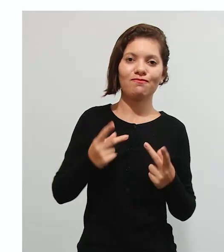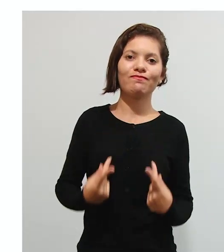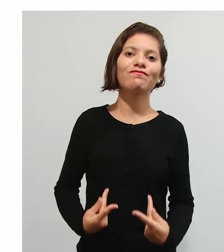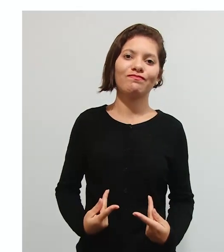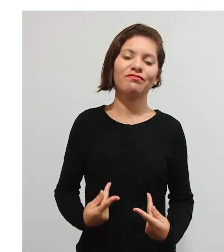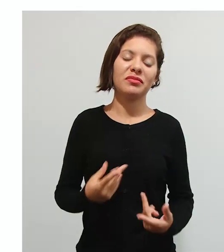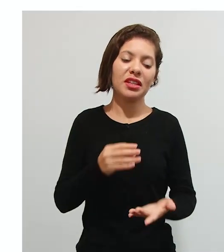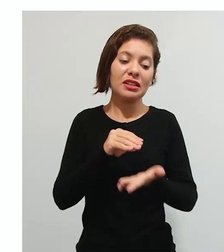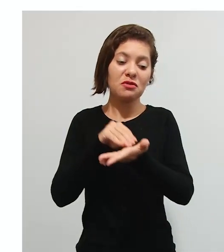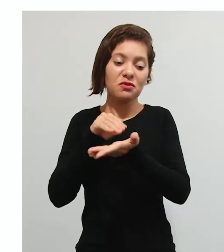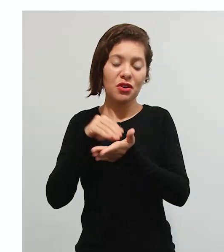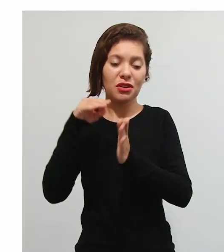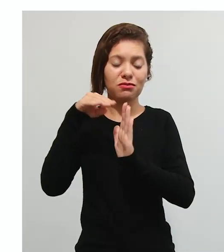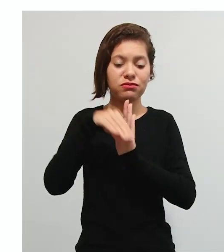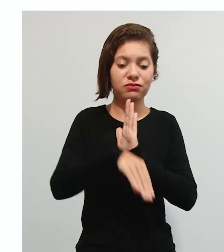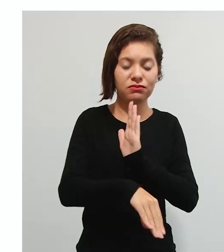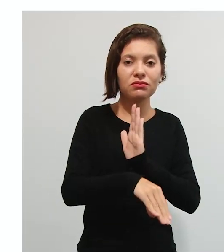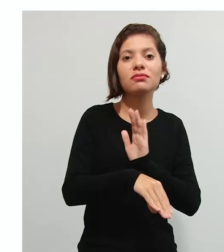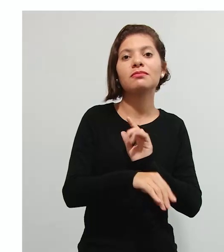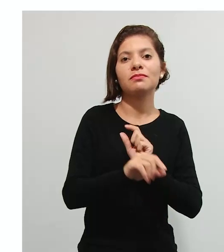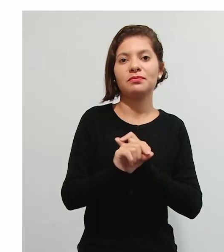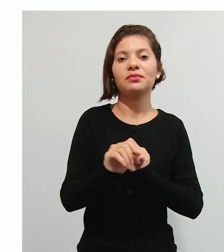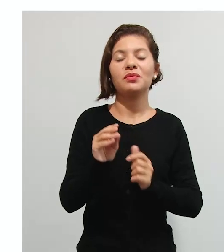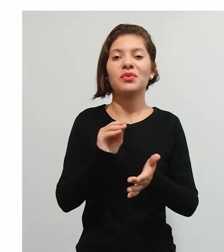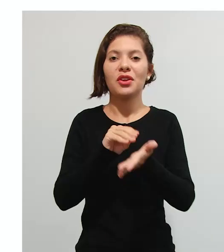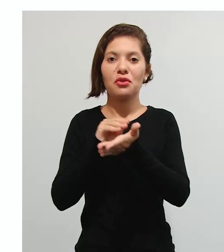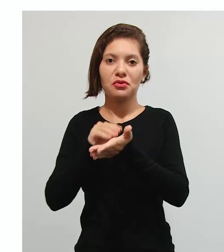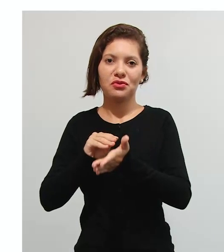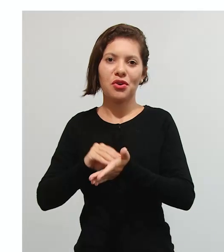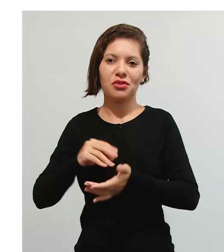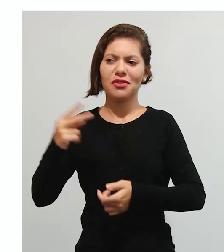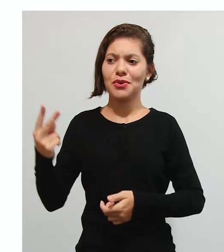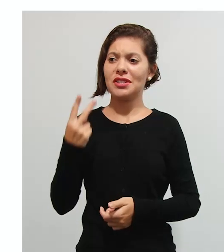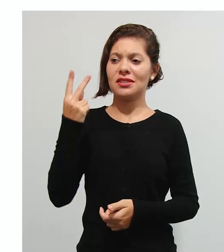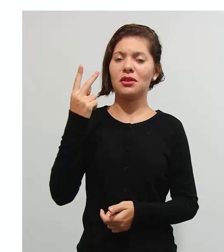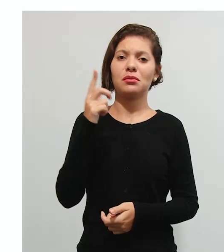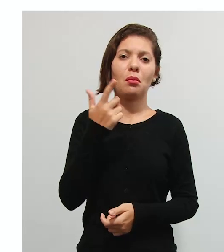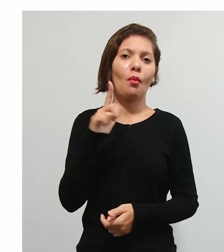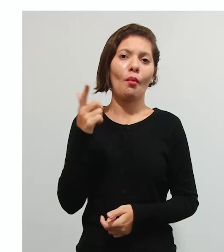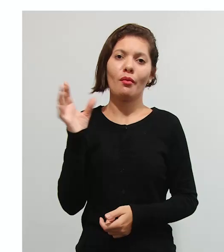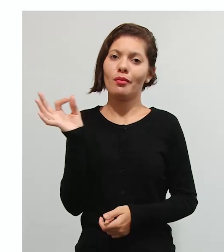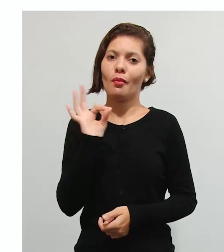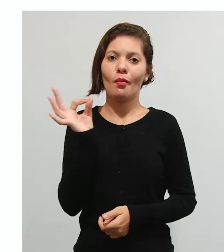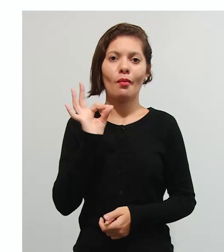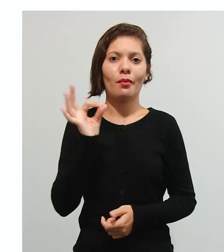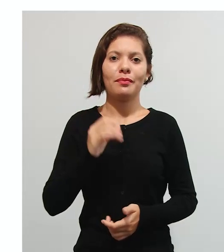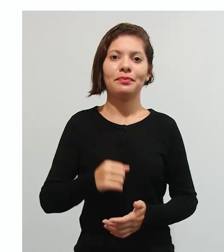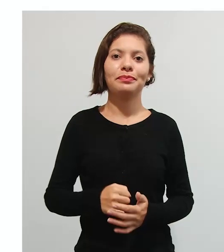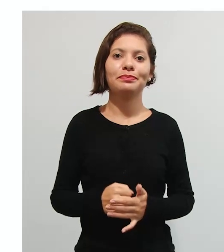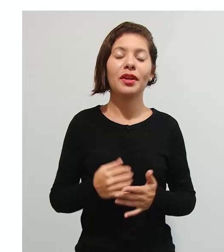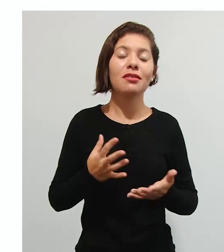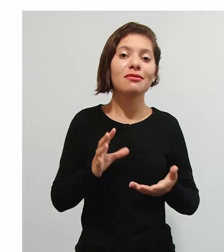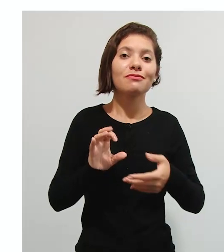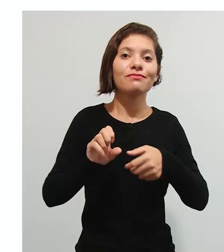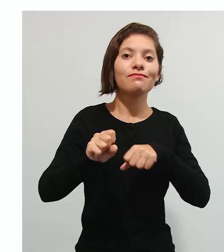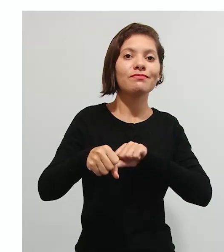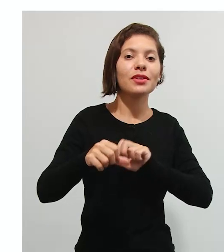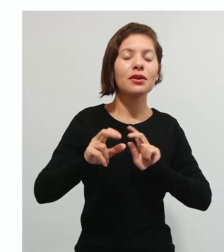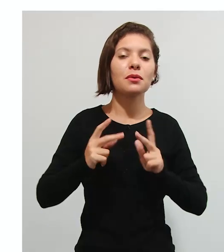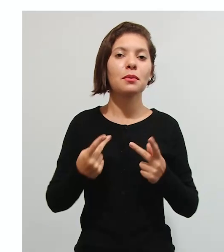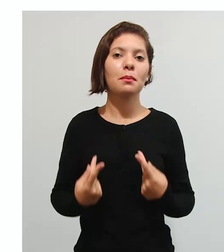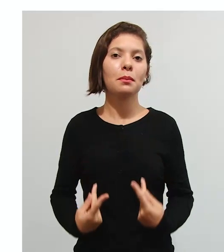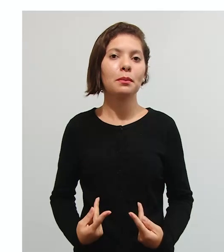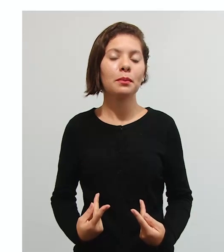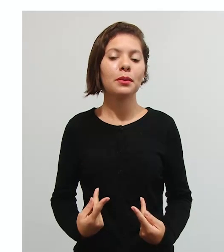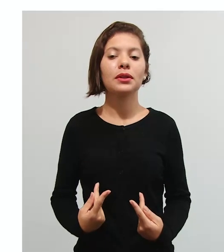de humanas, né? Um declínio, uma desvalorização da formação humana. Então, a formação humana